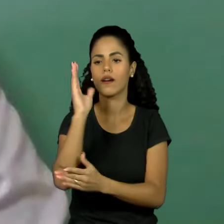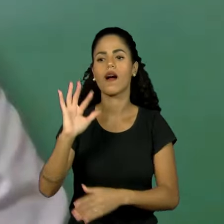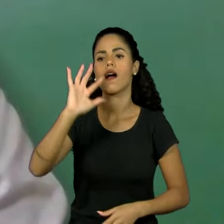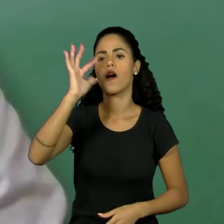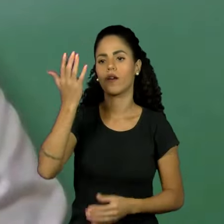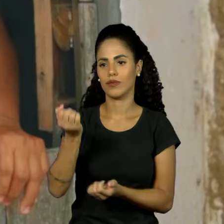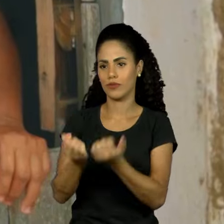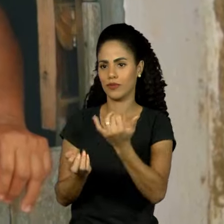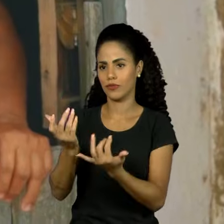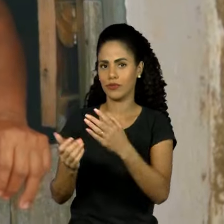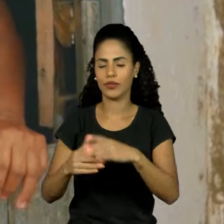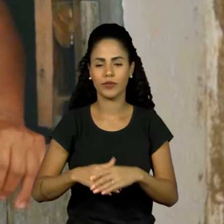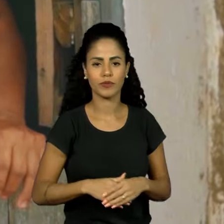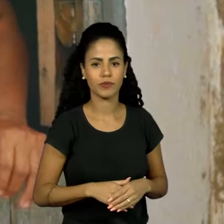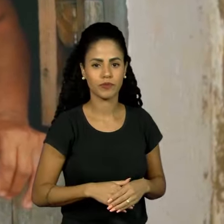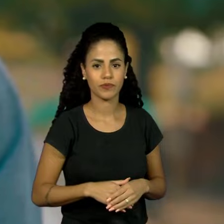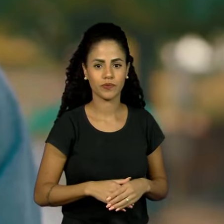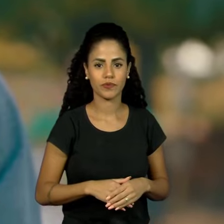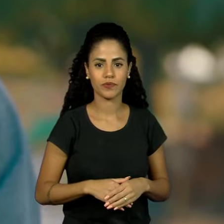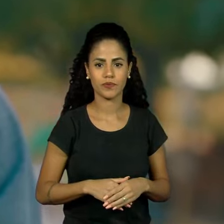incêndios florestais.